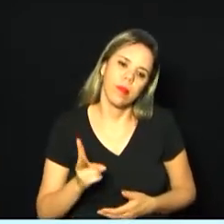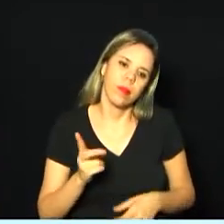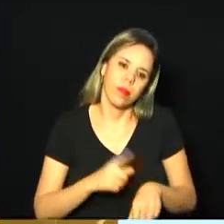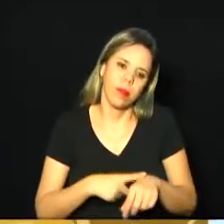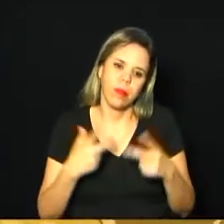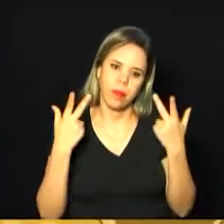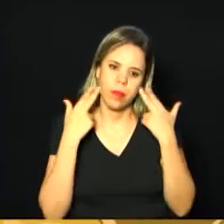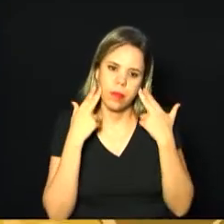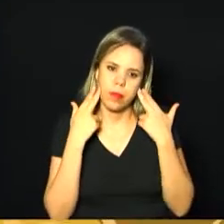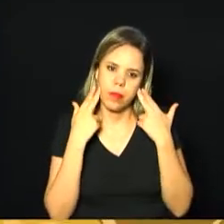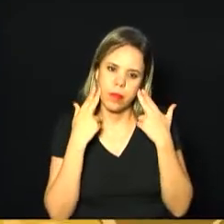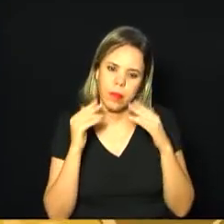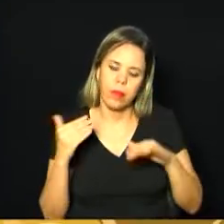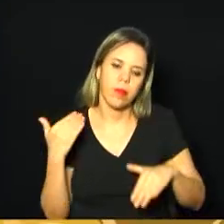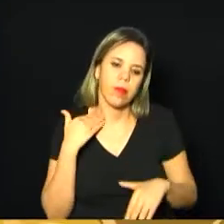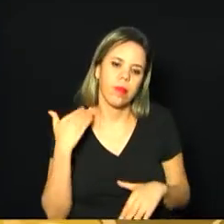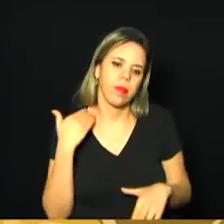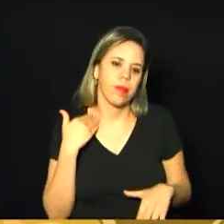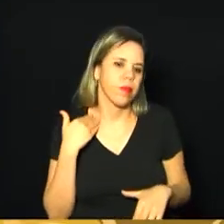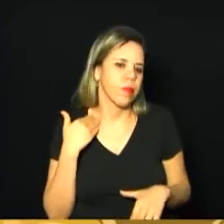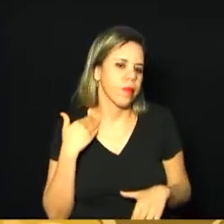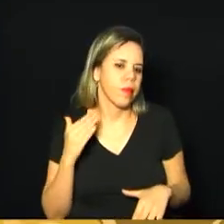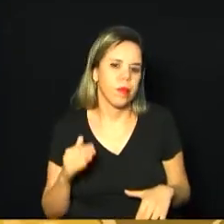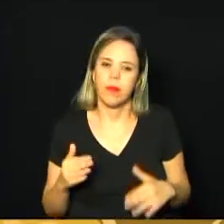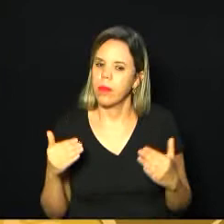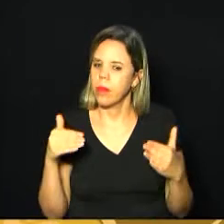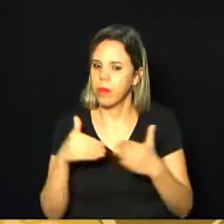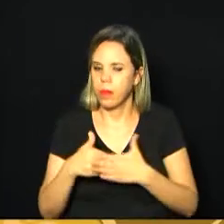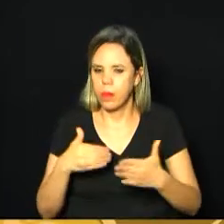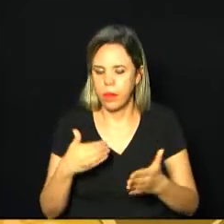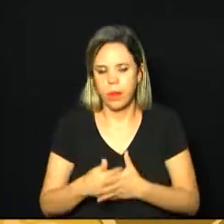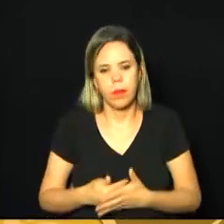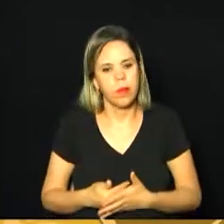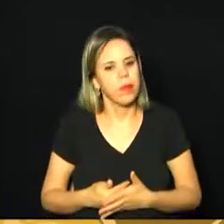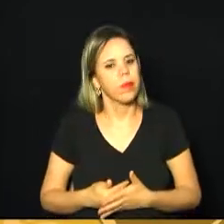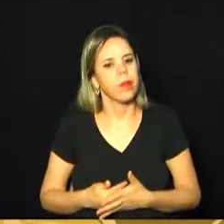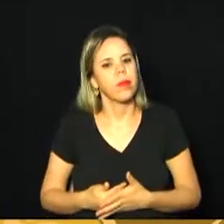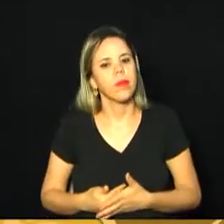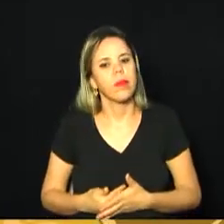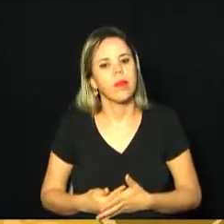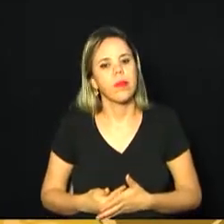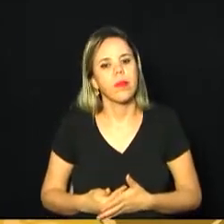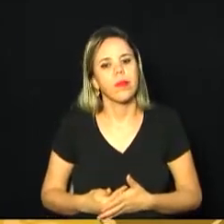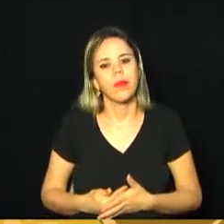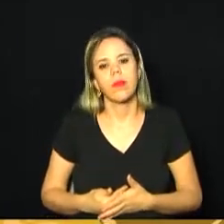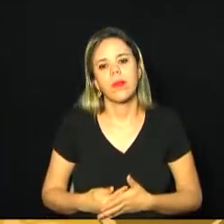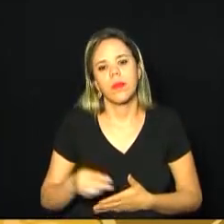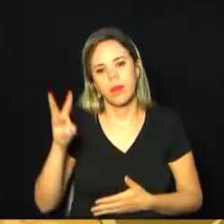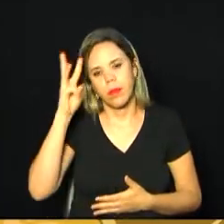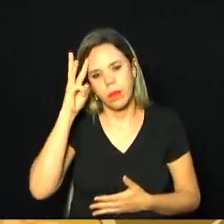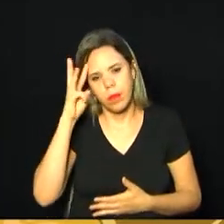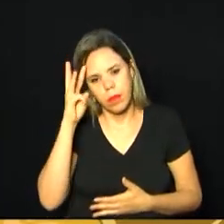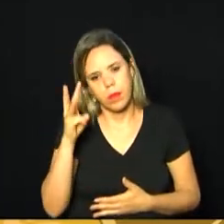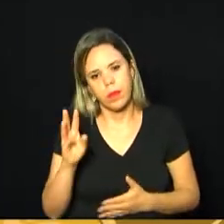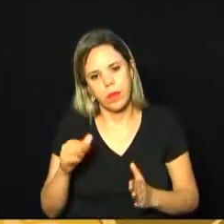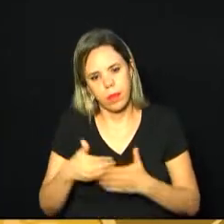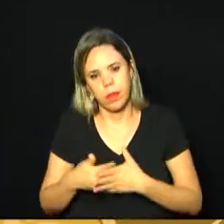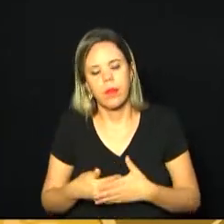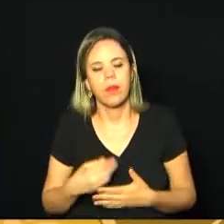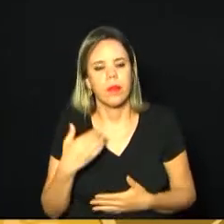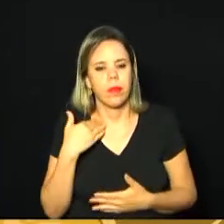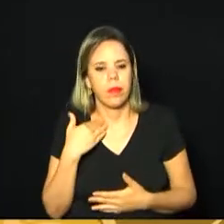horário normal os bancos não haverá atendimento nas agências bancárias no feriado da próxima terça-feira